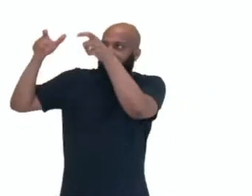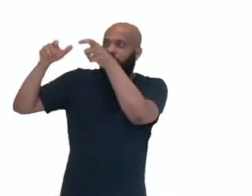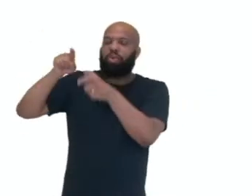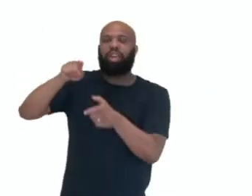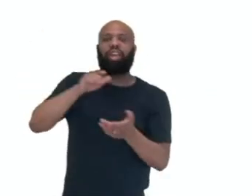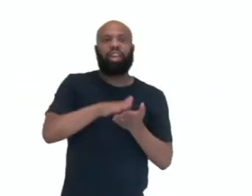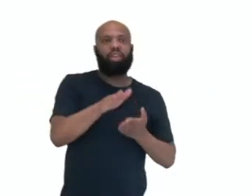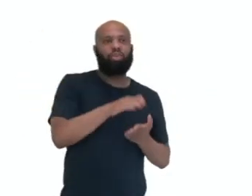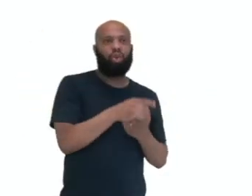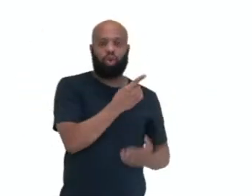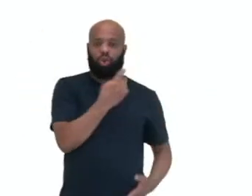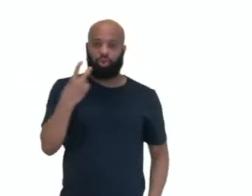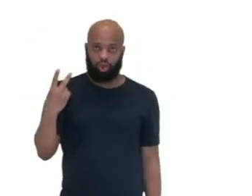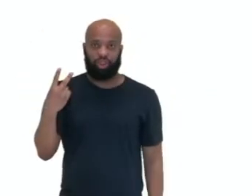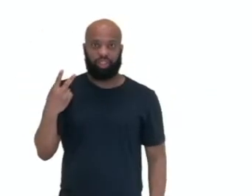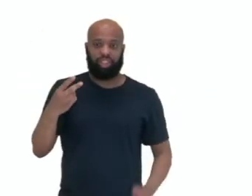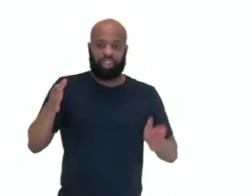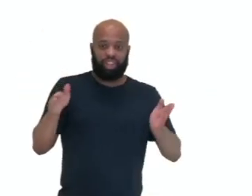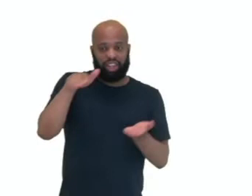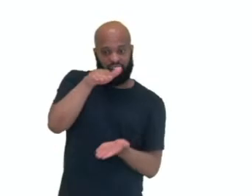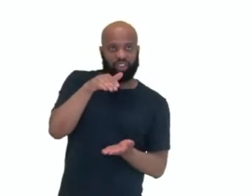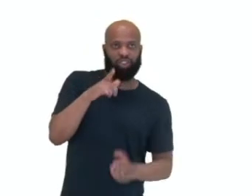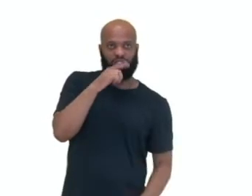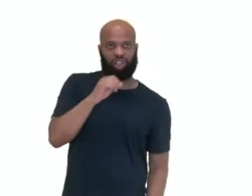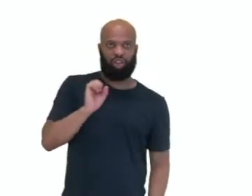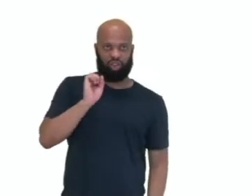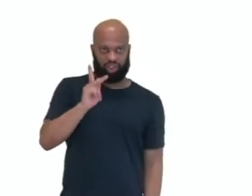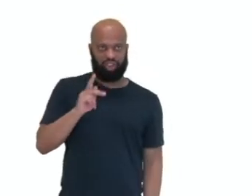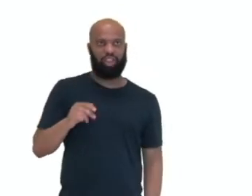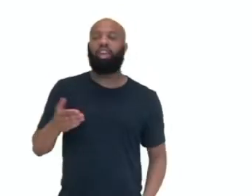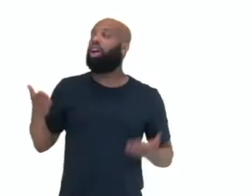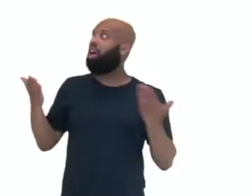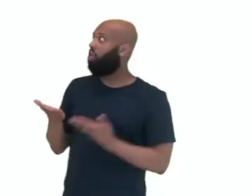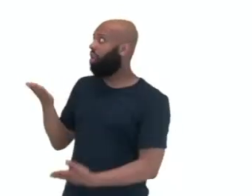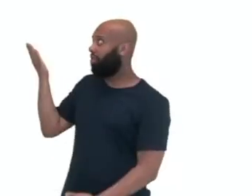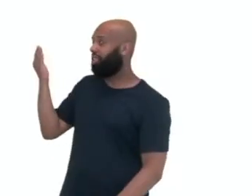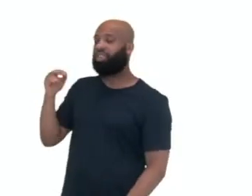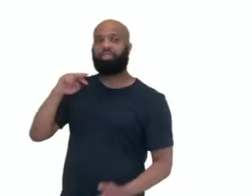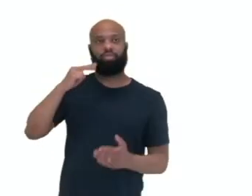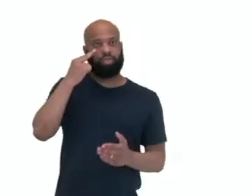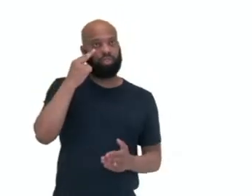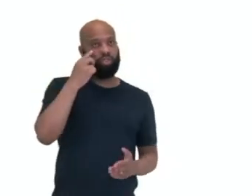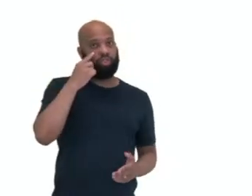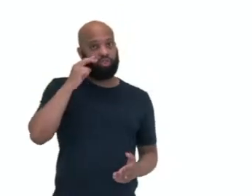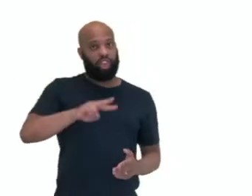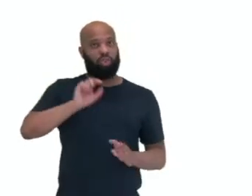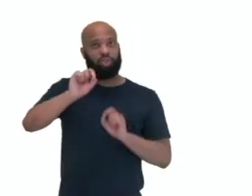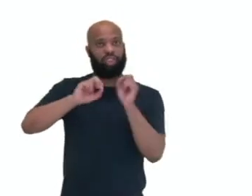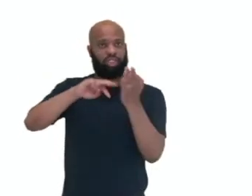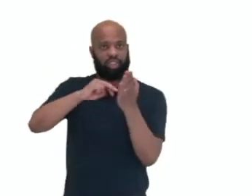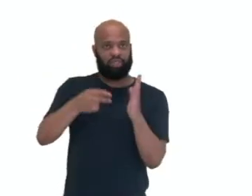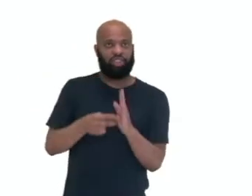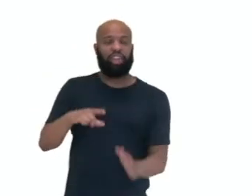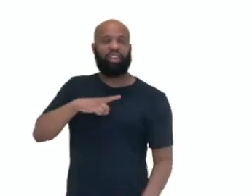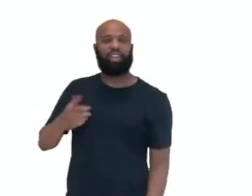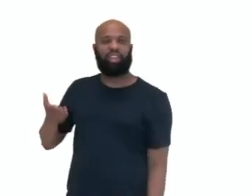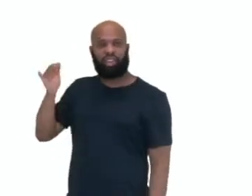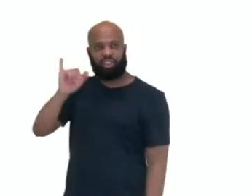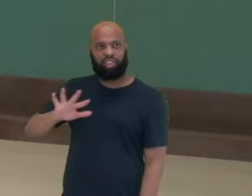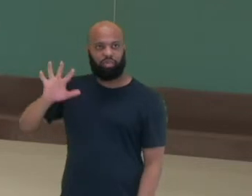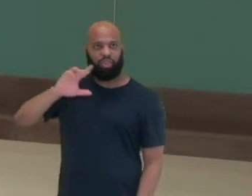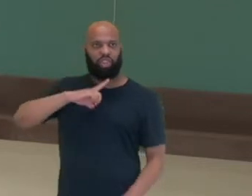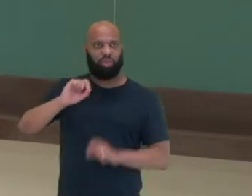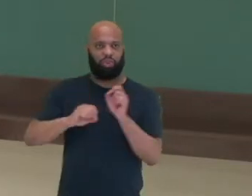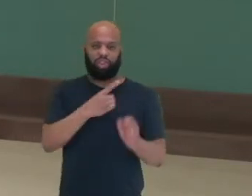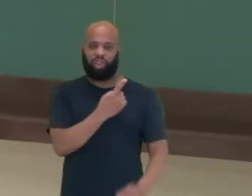12 caixas, tá? Então, observe essa figurinha a seguir aqui, ó. Então, aqui a gente tem, né, olha lá a figura. Então,